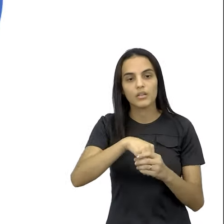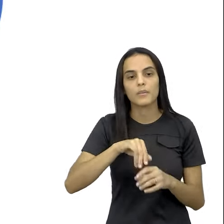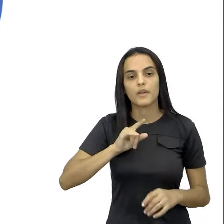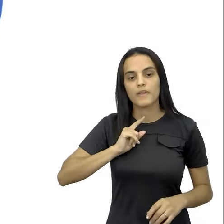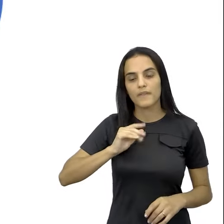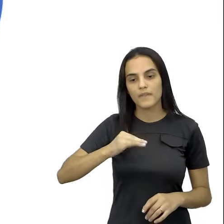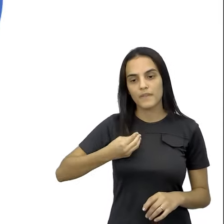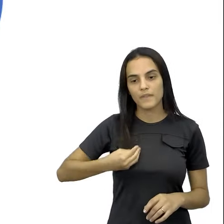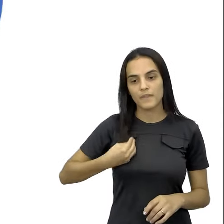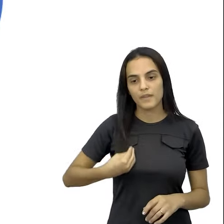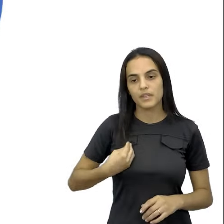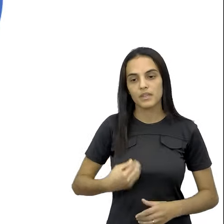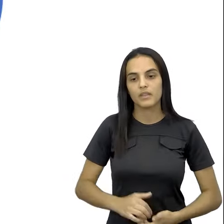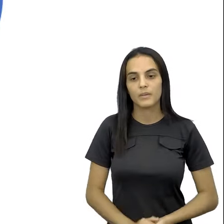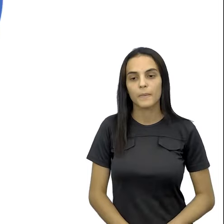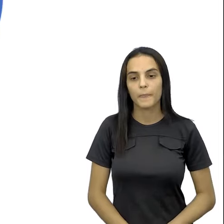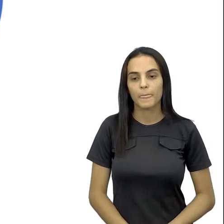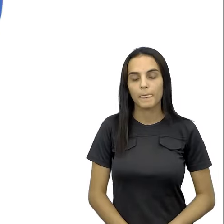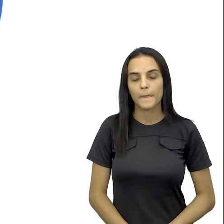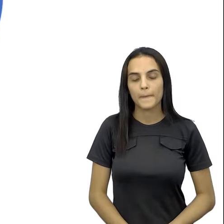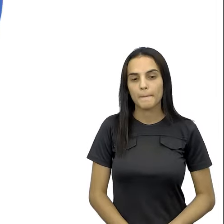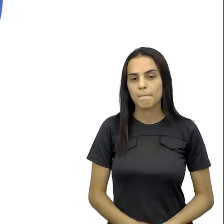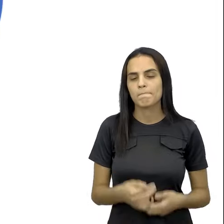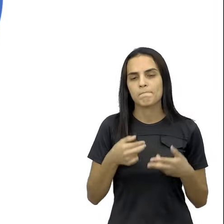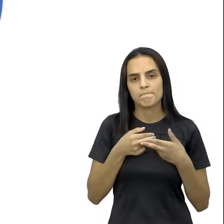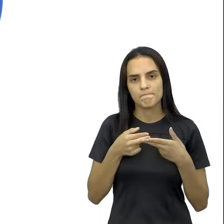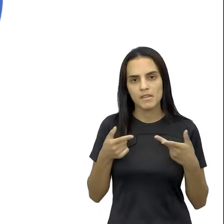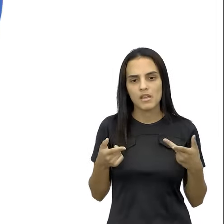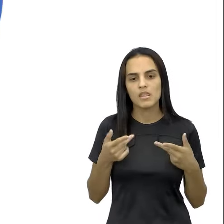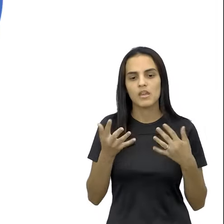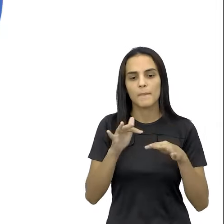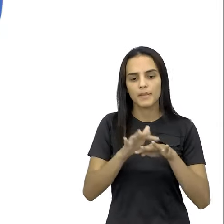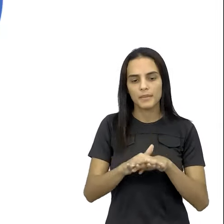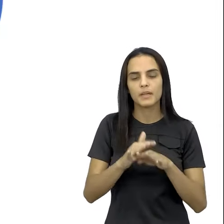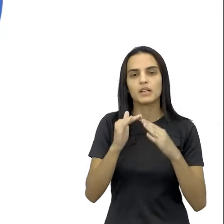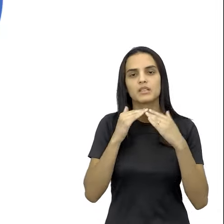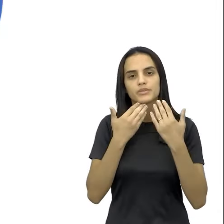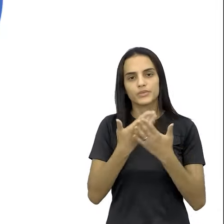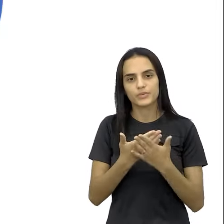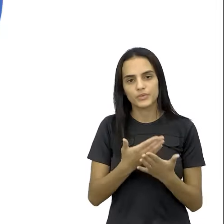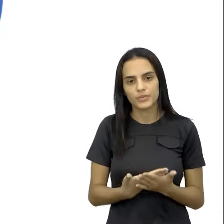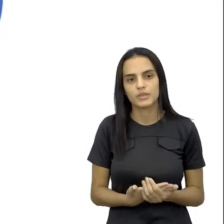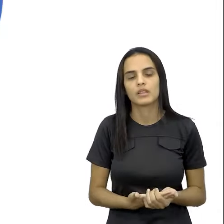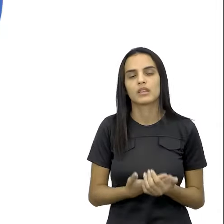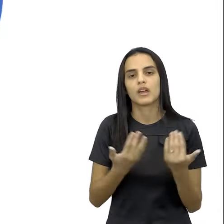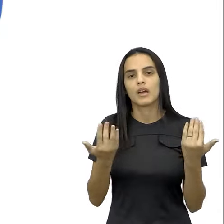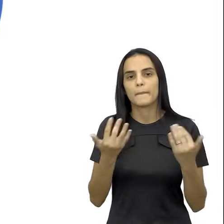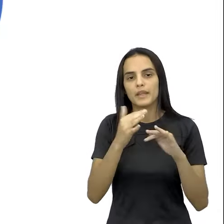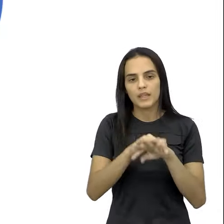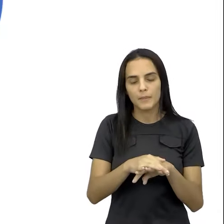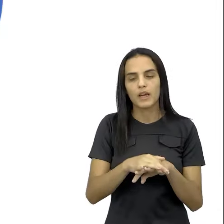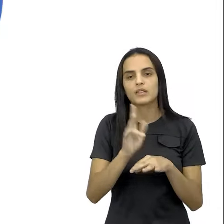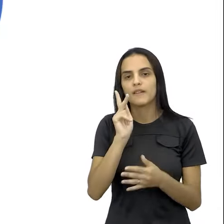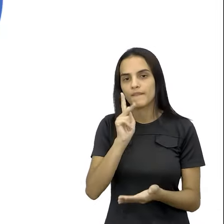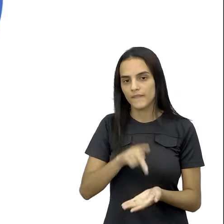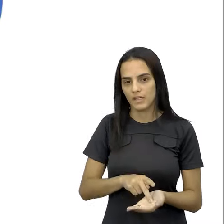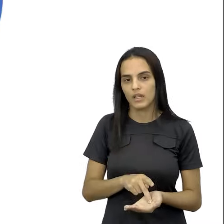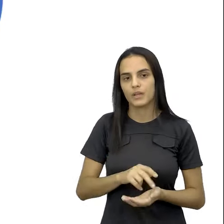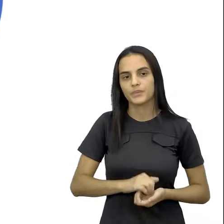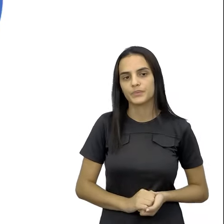vida, e como que é um link, né, da matemática escolar, da matemática da